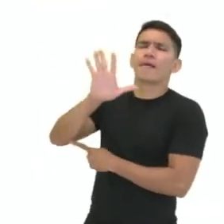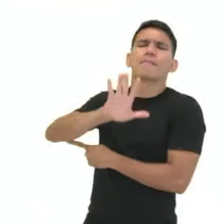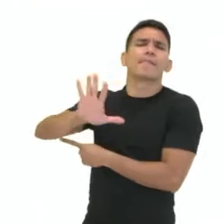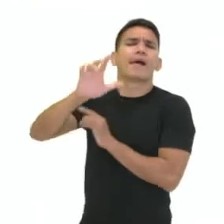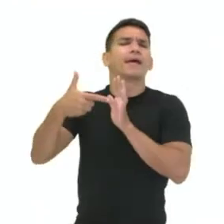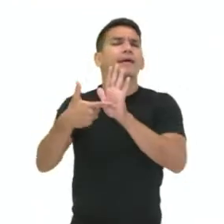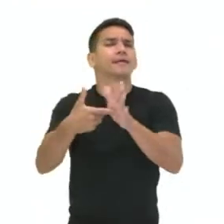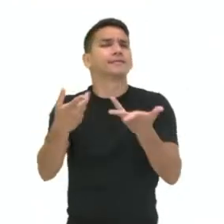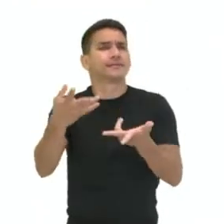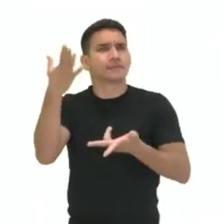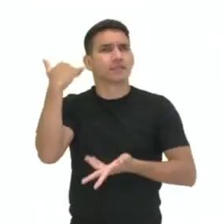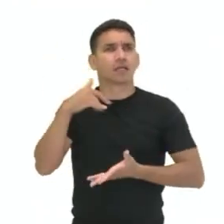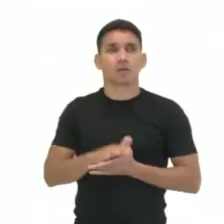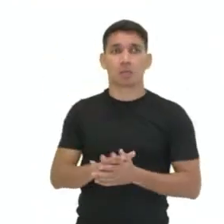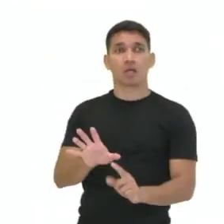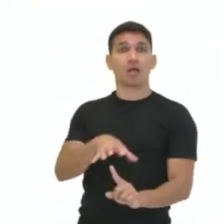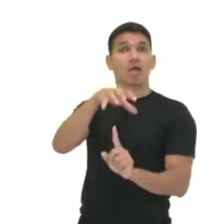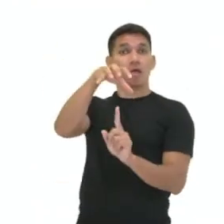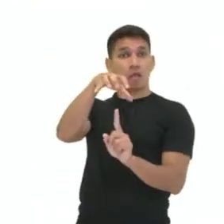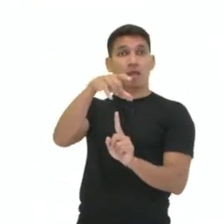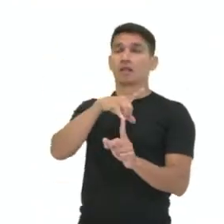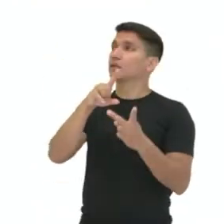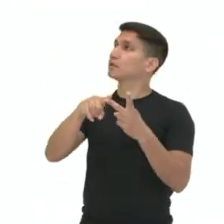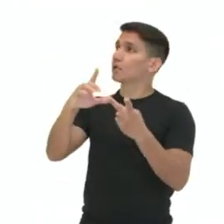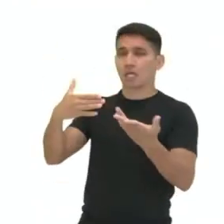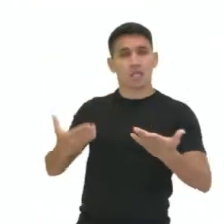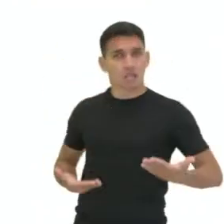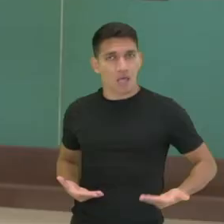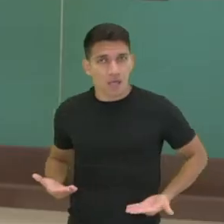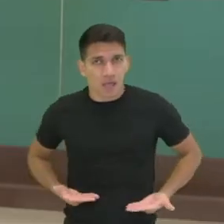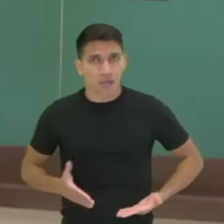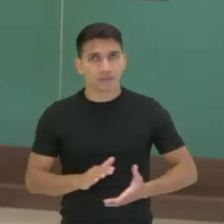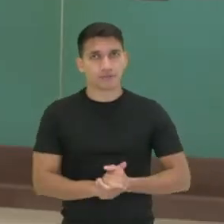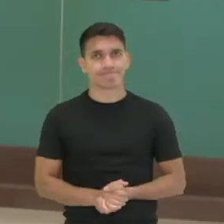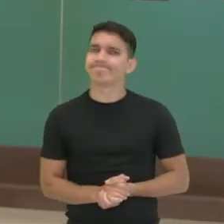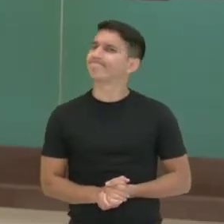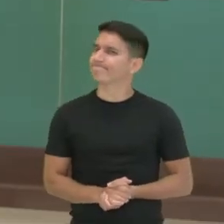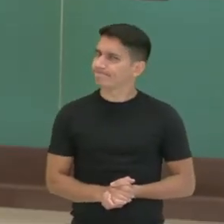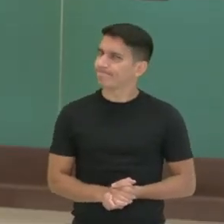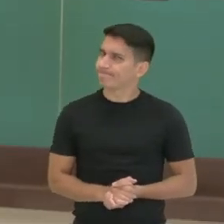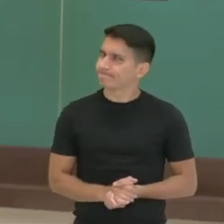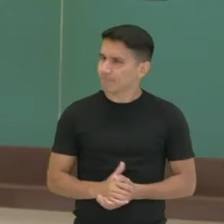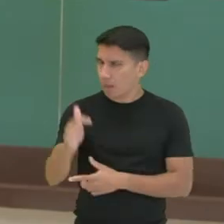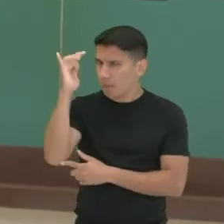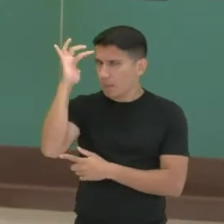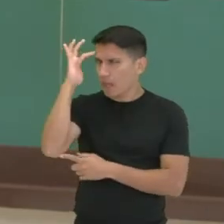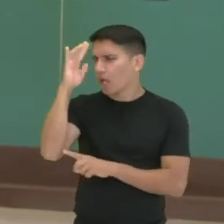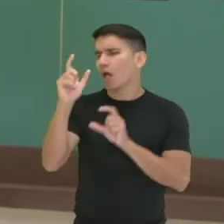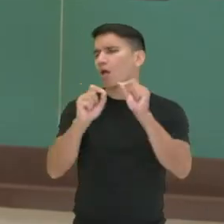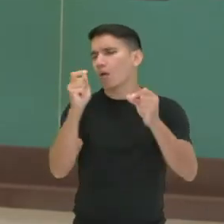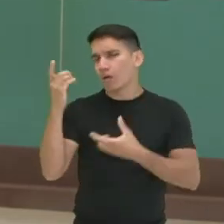ilustração? Vejam só, nós temos um rei e um servo aqui, hein? Pare e pensa aí.